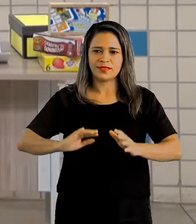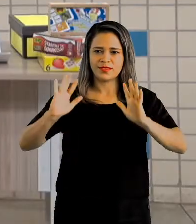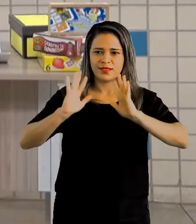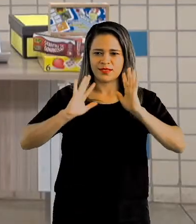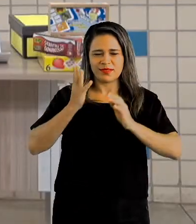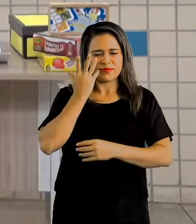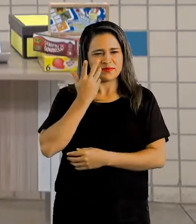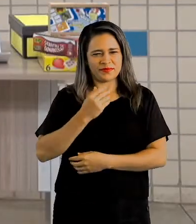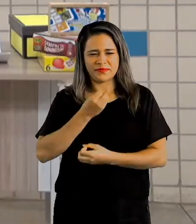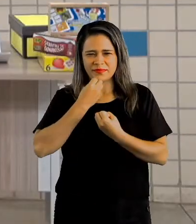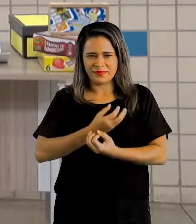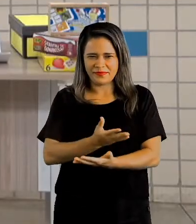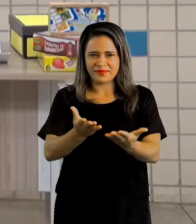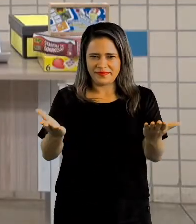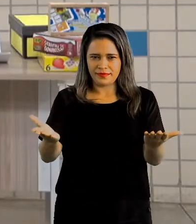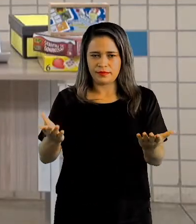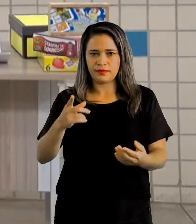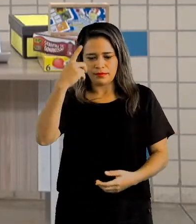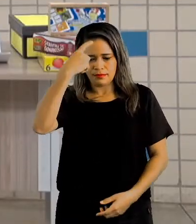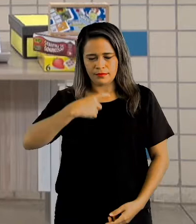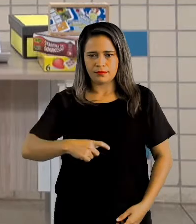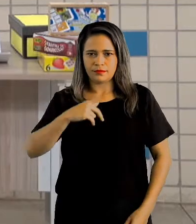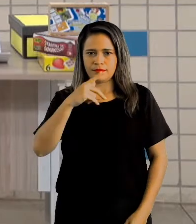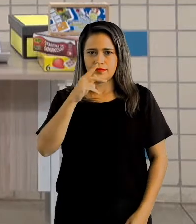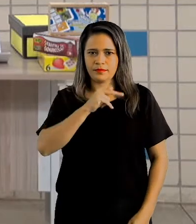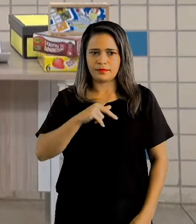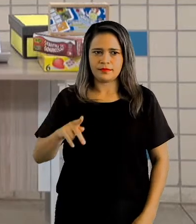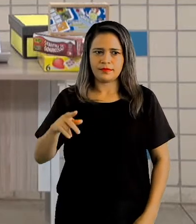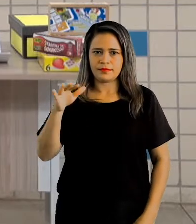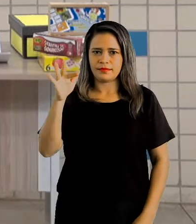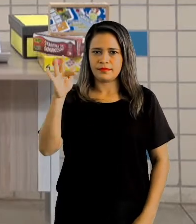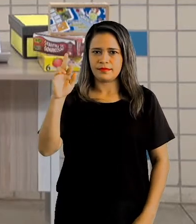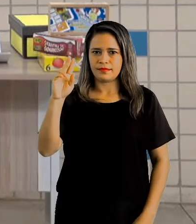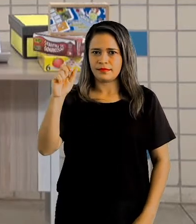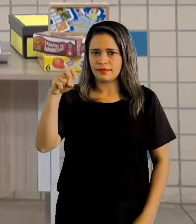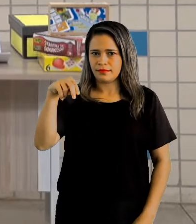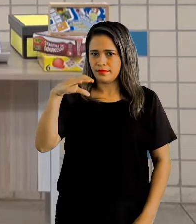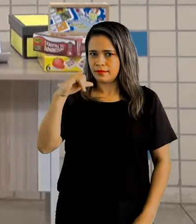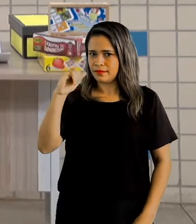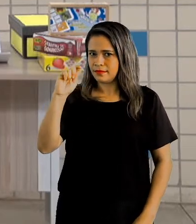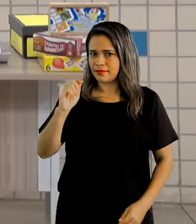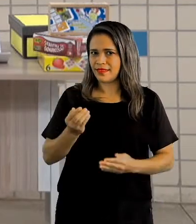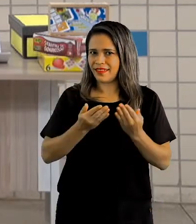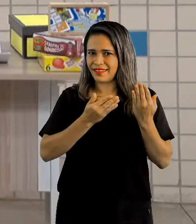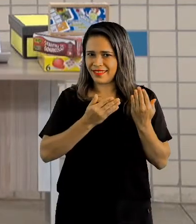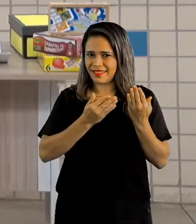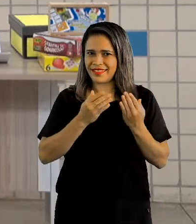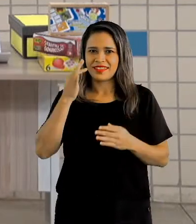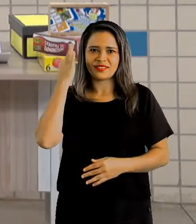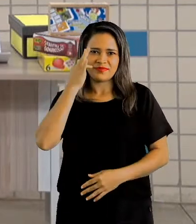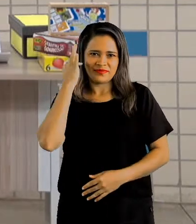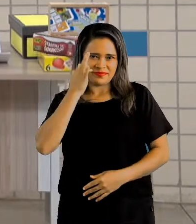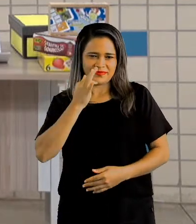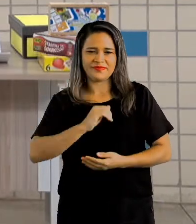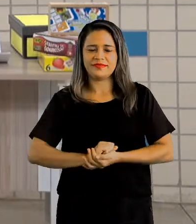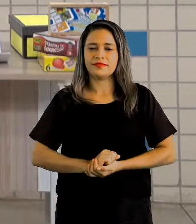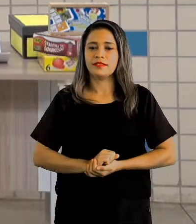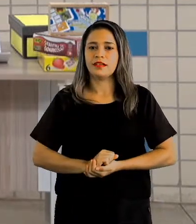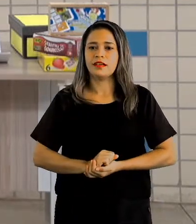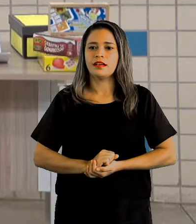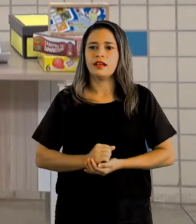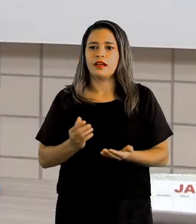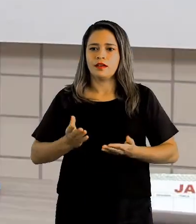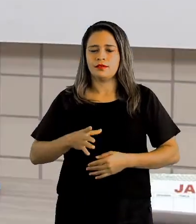Olá, crianças, tudo bem com vocês? Eu sou a professora Francisca Neri, essa aqui é a Francisquinho. Nós viemos para trabalhar com vocês o componente de língua